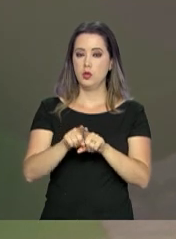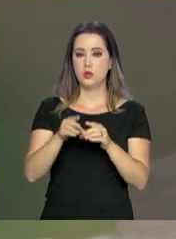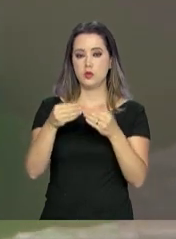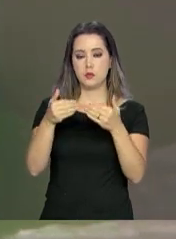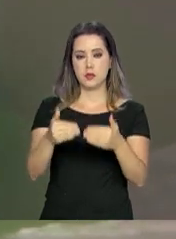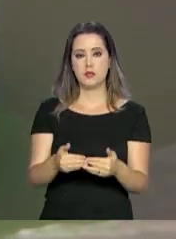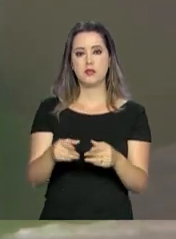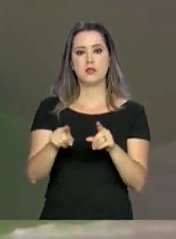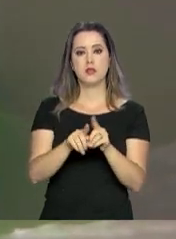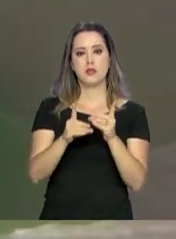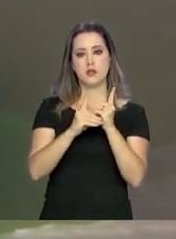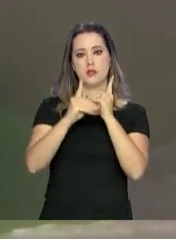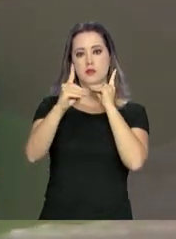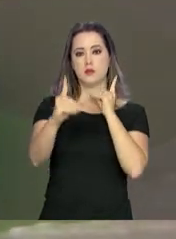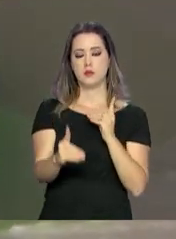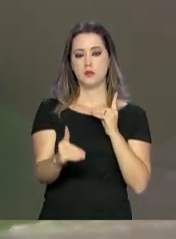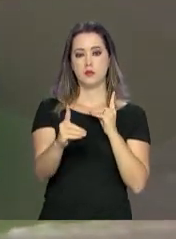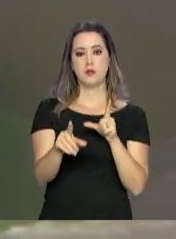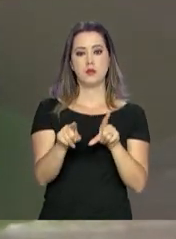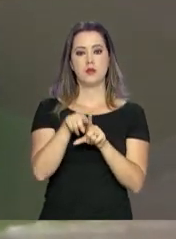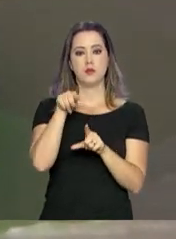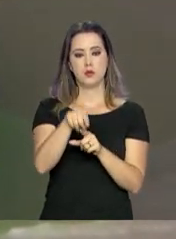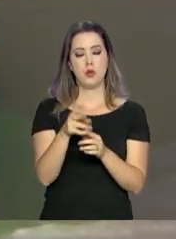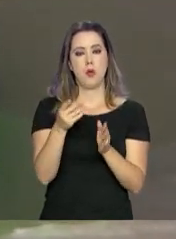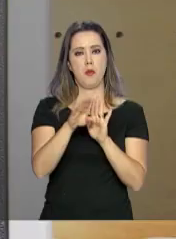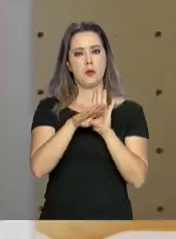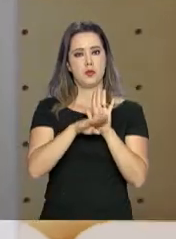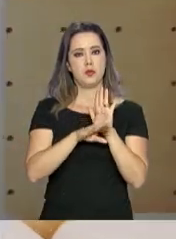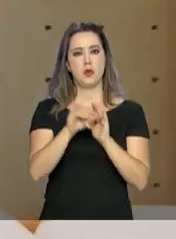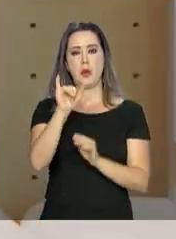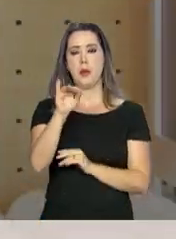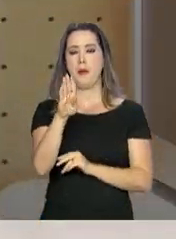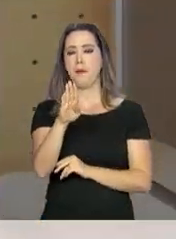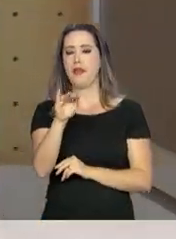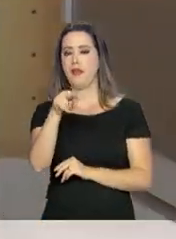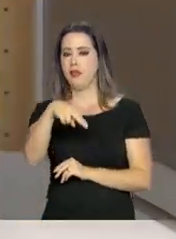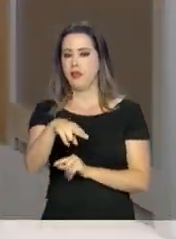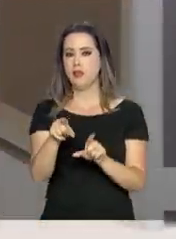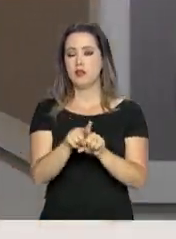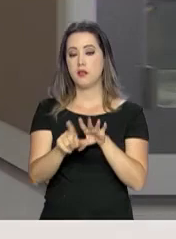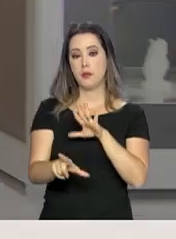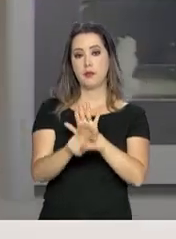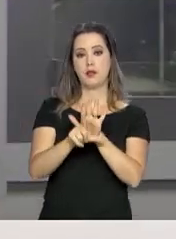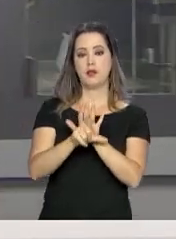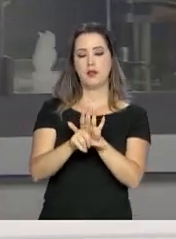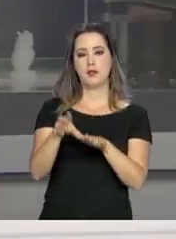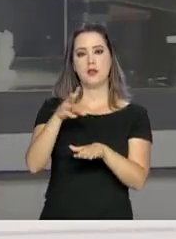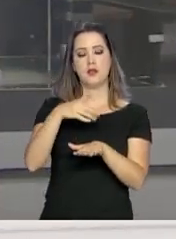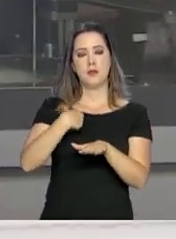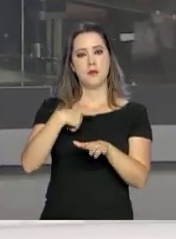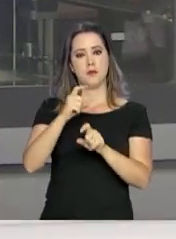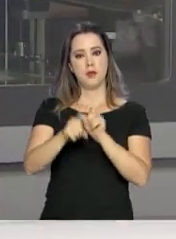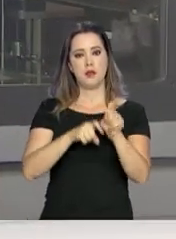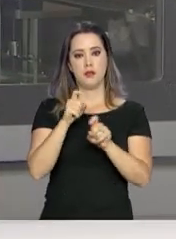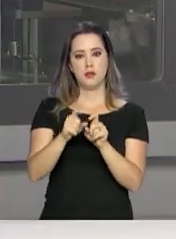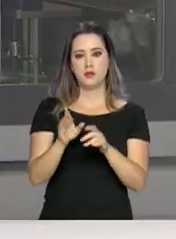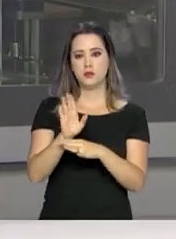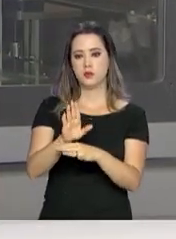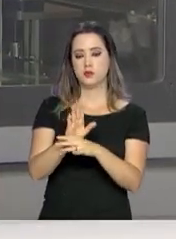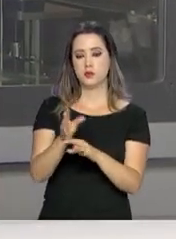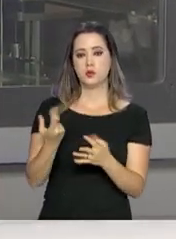projetado pela ibm e financiado com recursos da lei da informática que concede incentivos fiscais a empresas